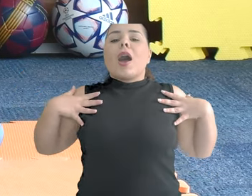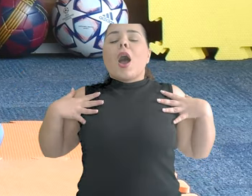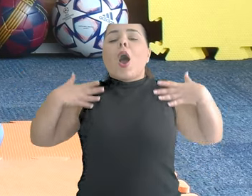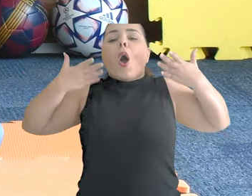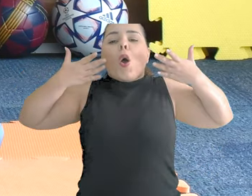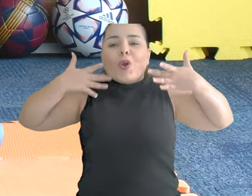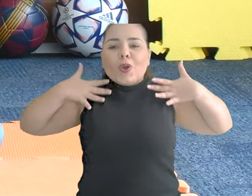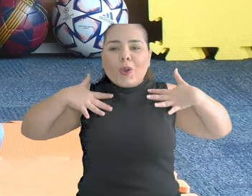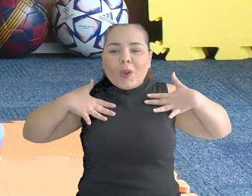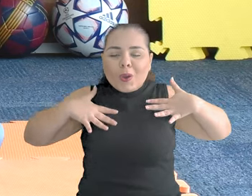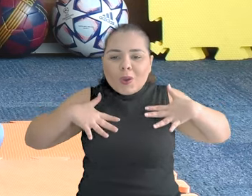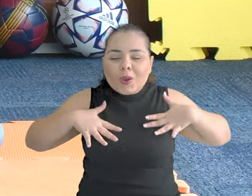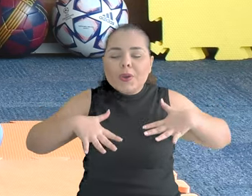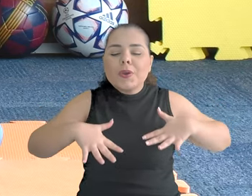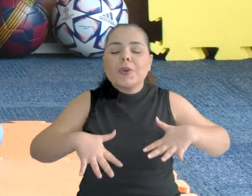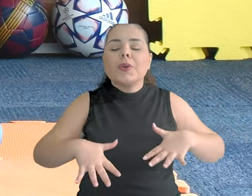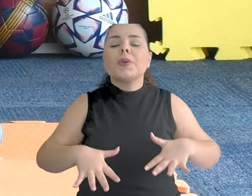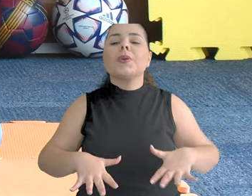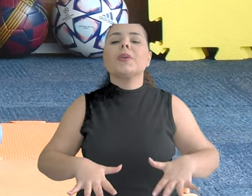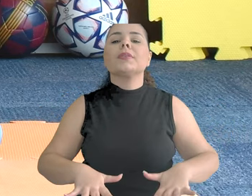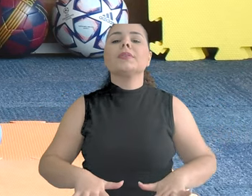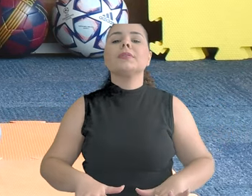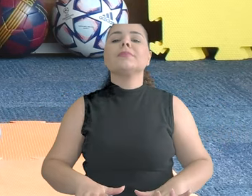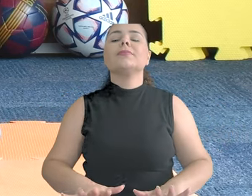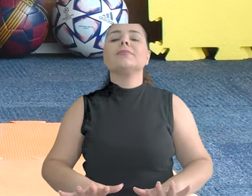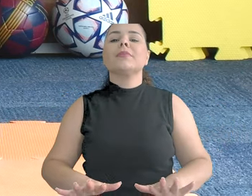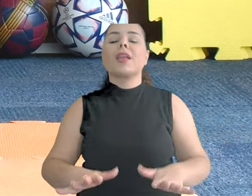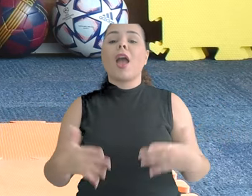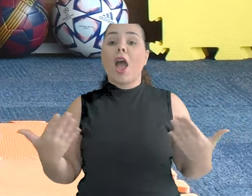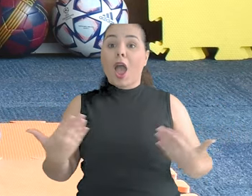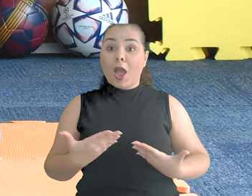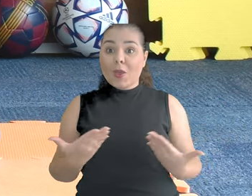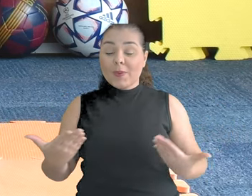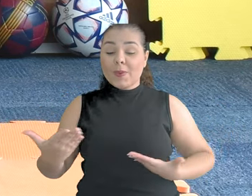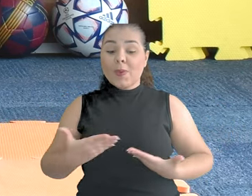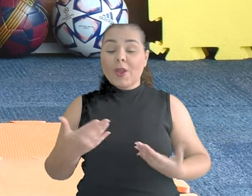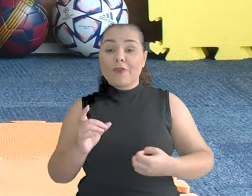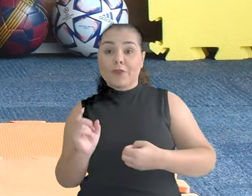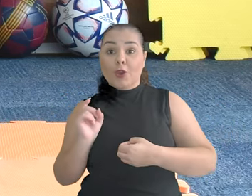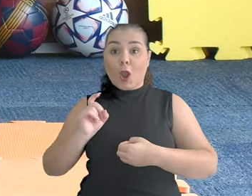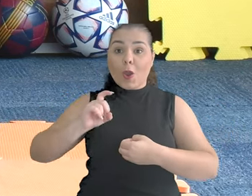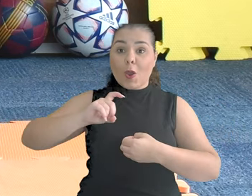ar, soltando. Muito bem. Vem aqui pro lado.